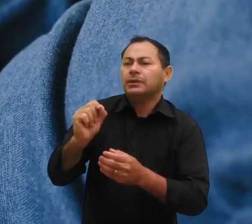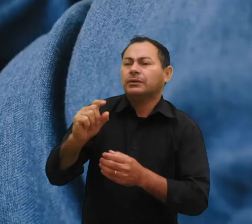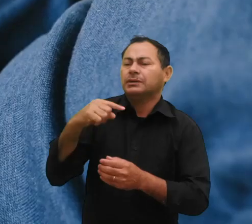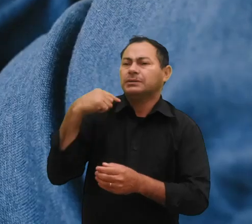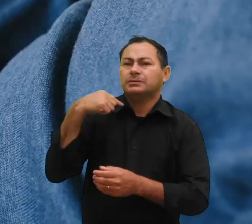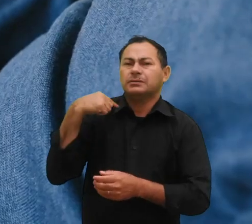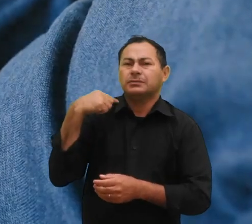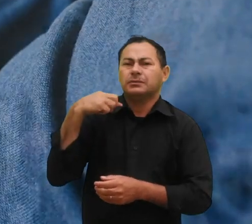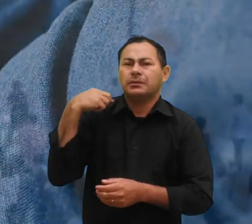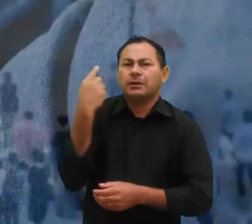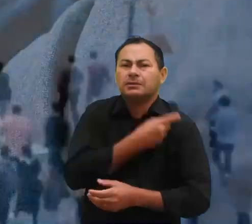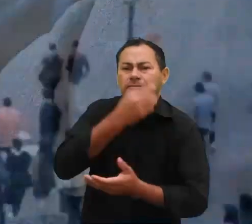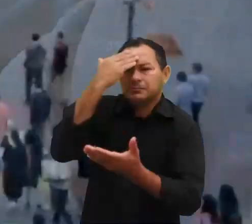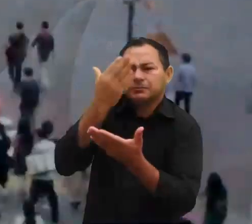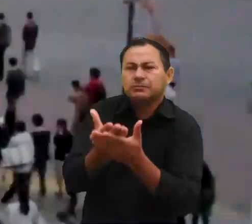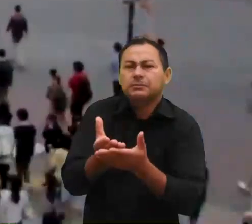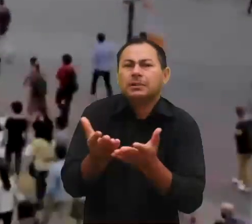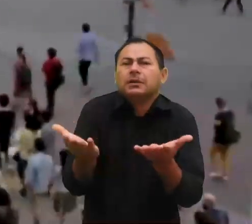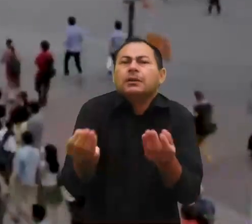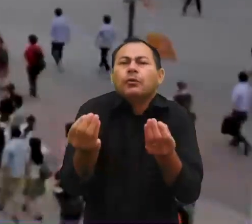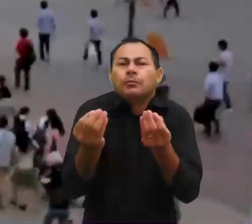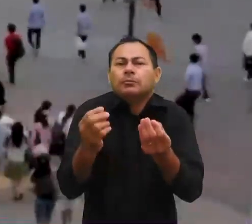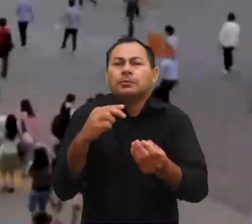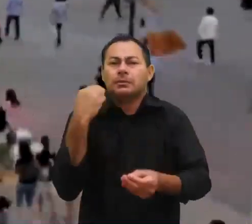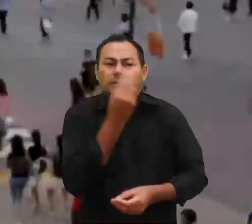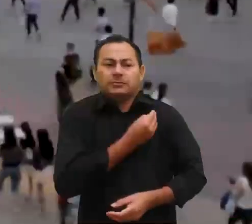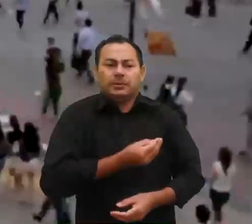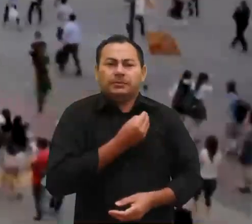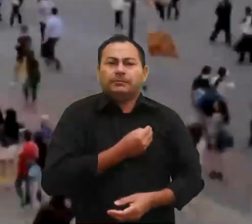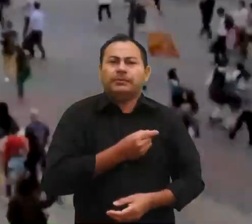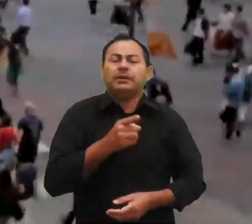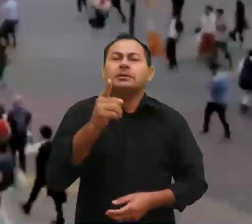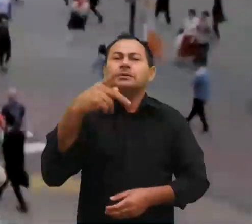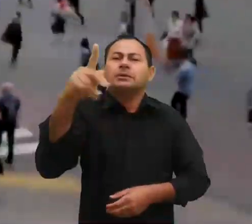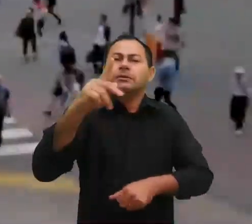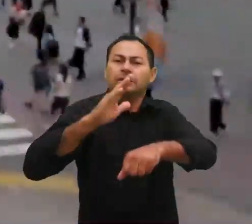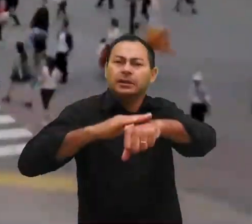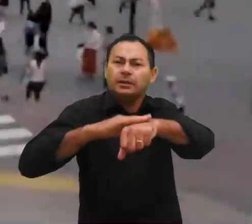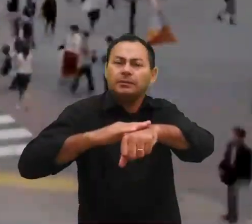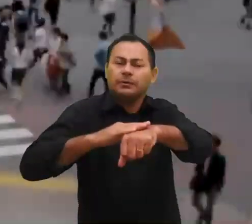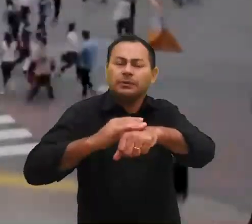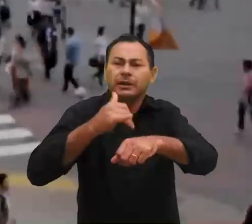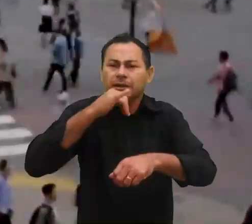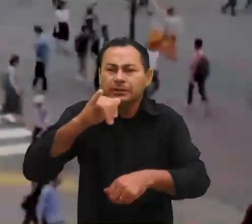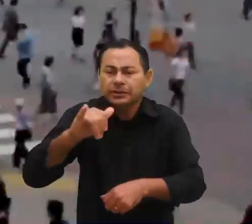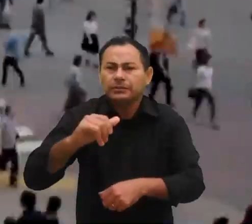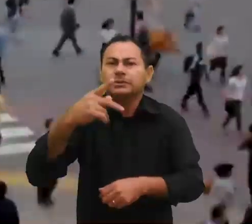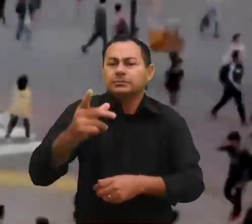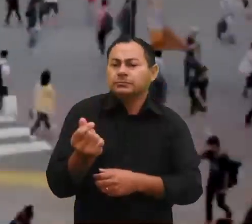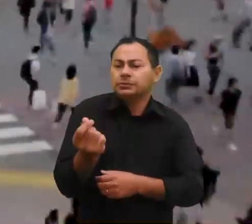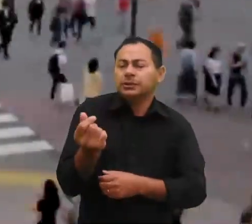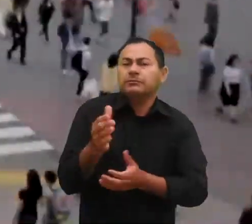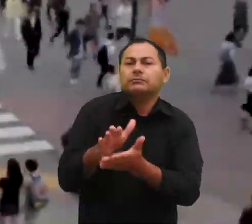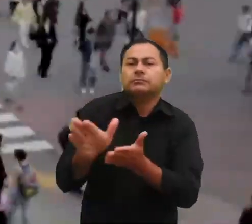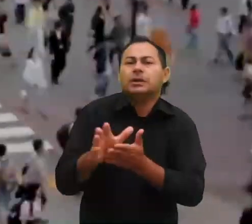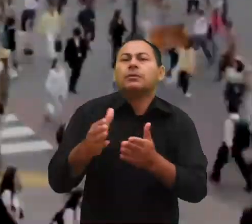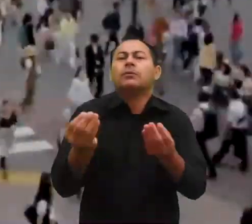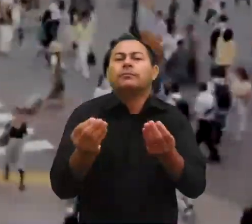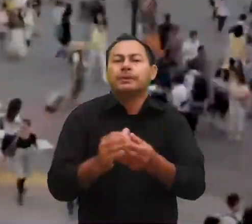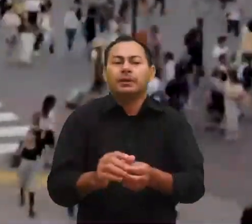do que cremos? Como é a nossa vida? Em que você gasta o seu tempo, energia e o seu